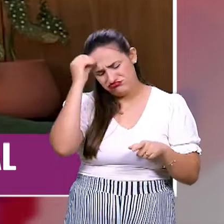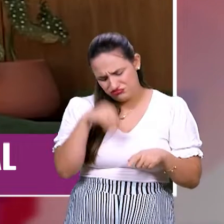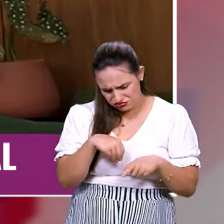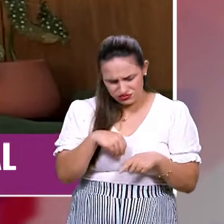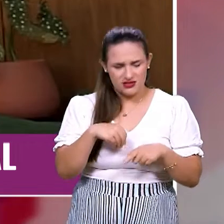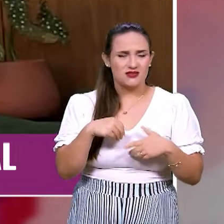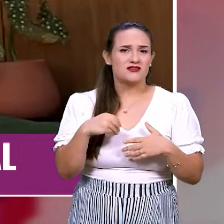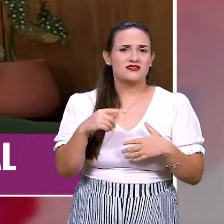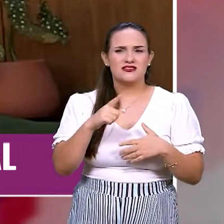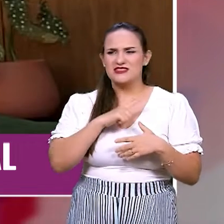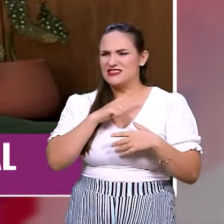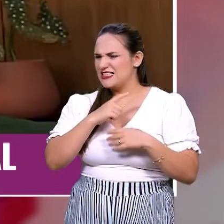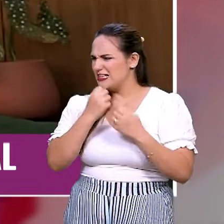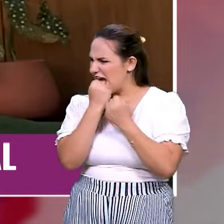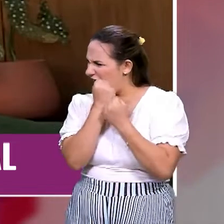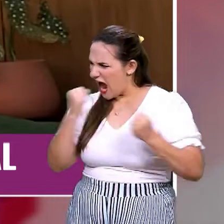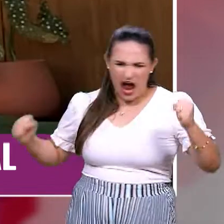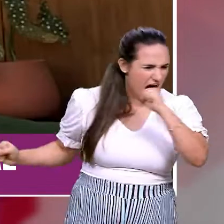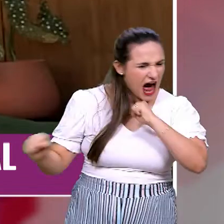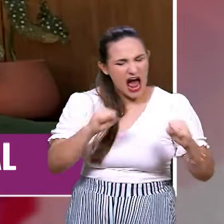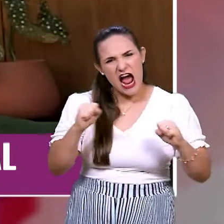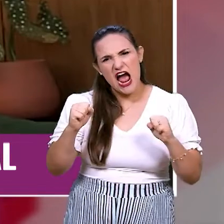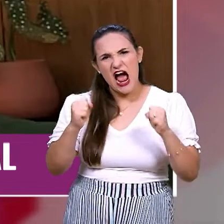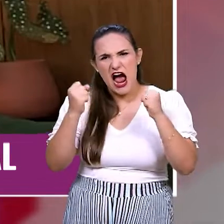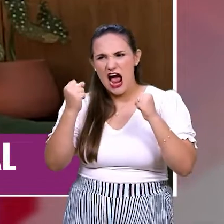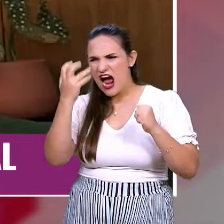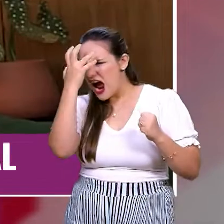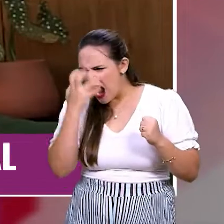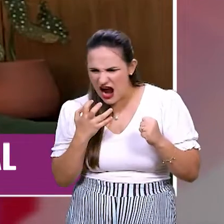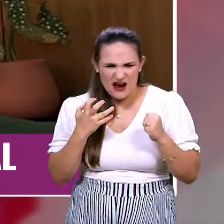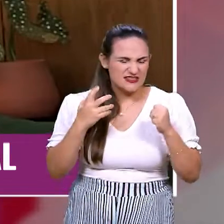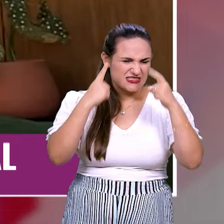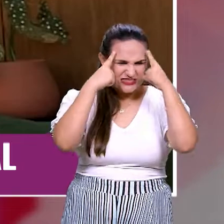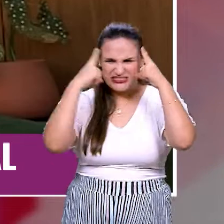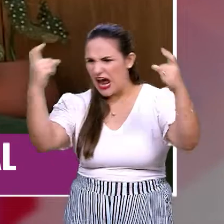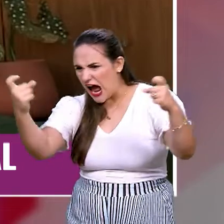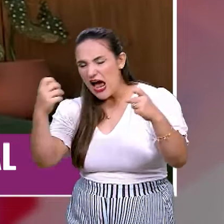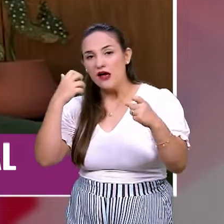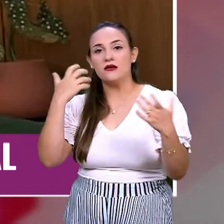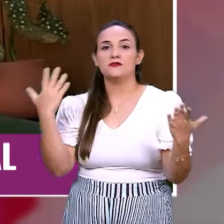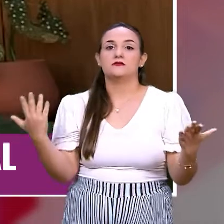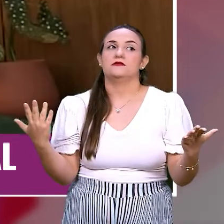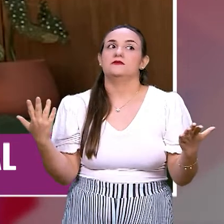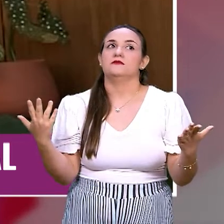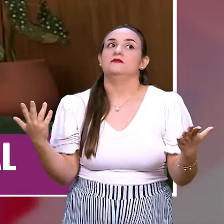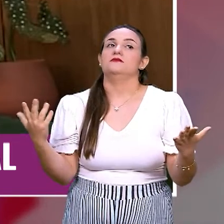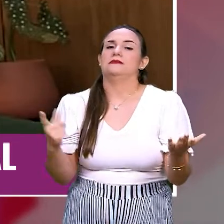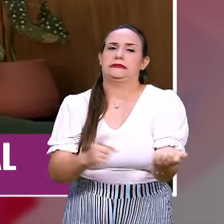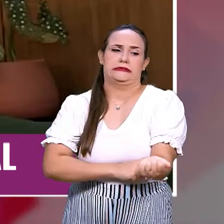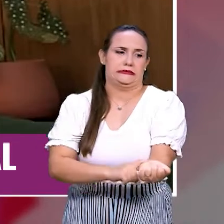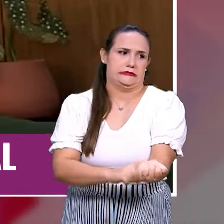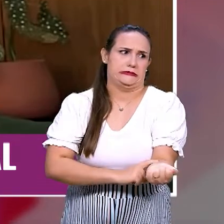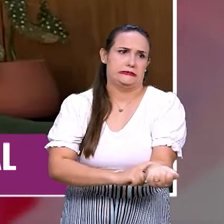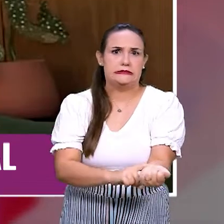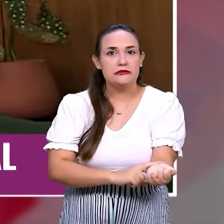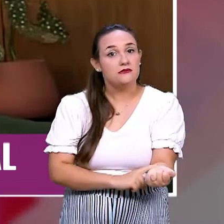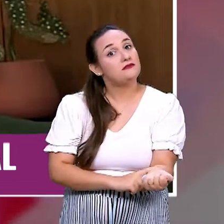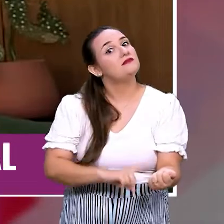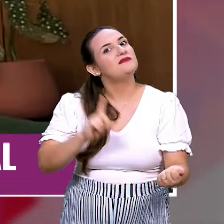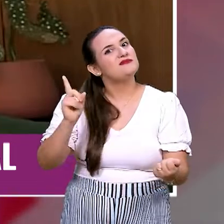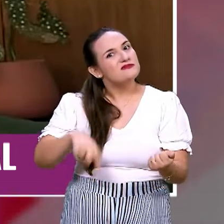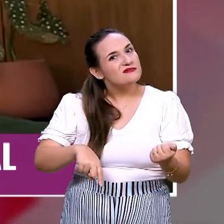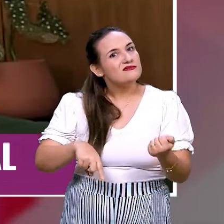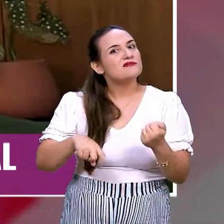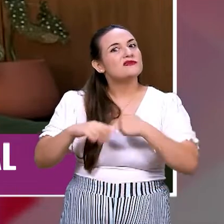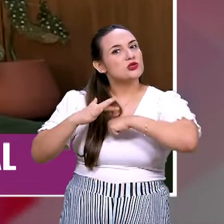frustração, explosões de raiva, de estresse. Então, assim, essas são as patologias, são os